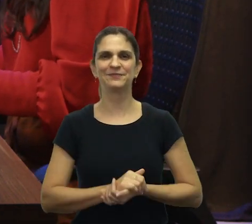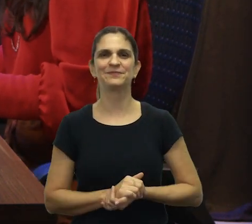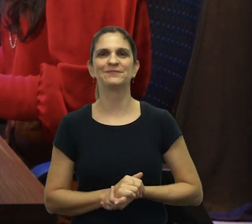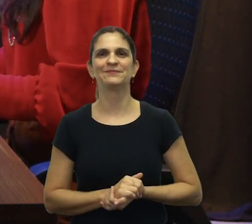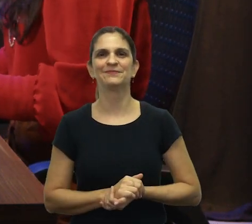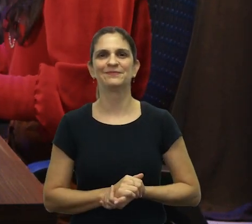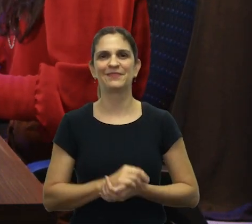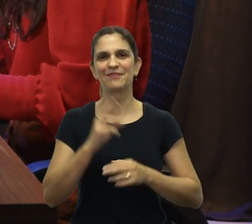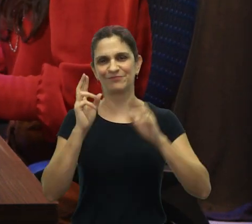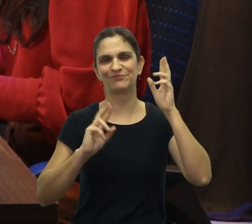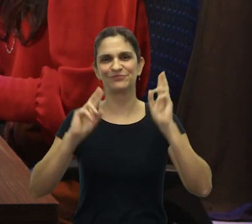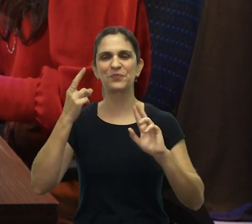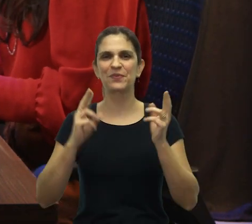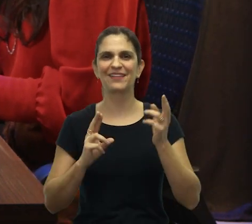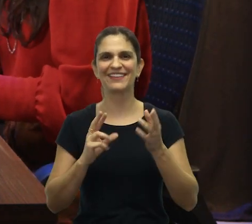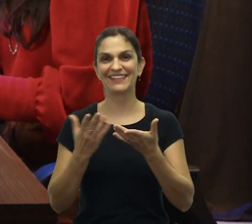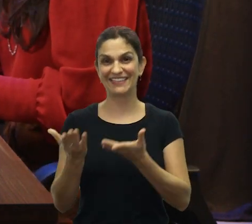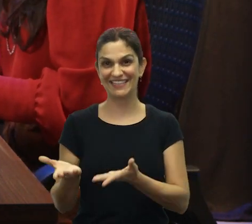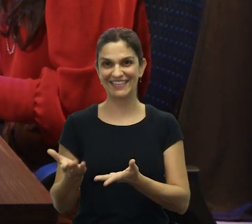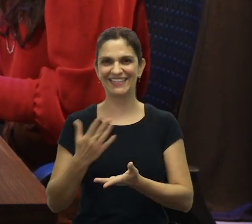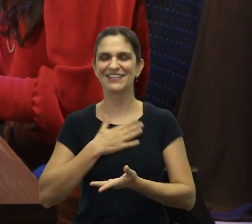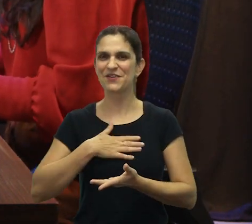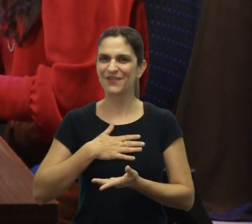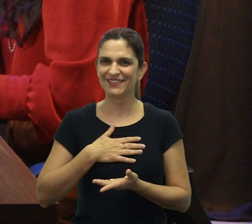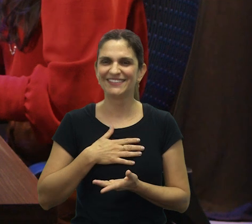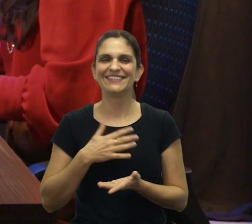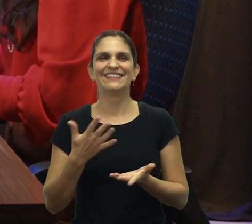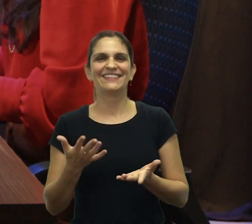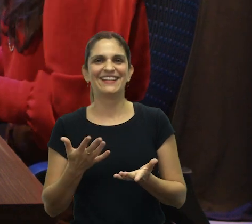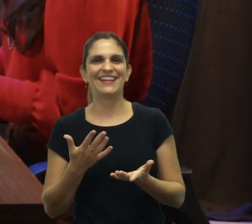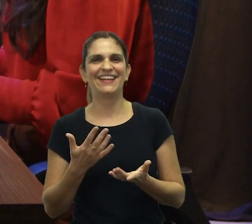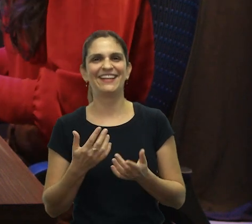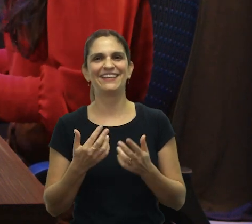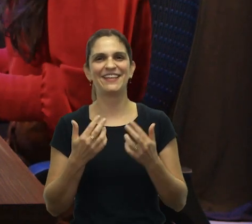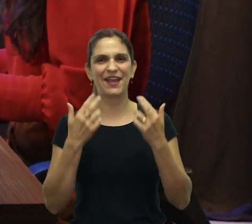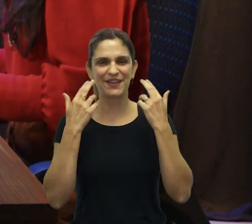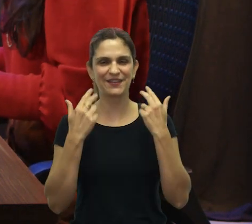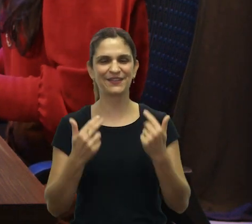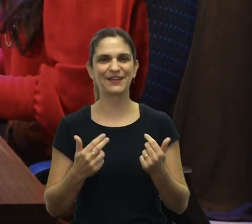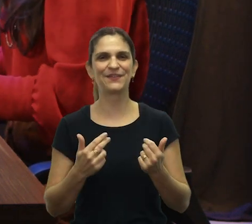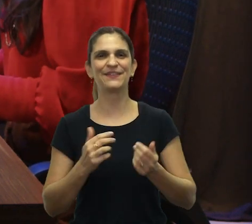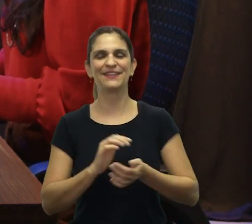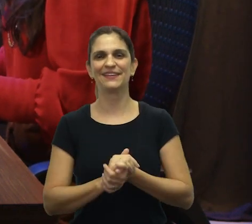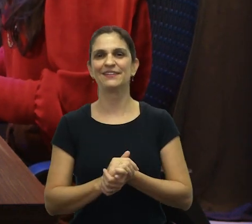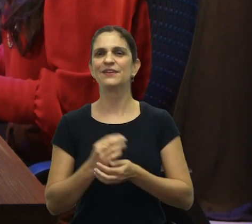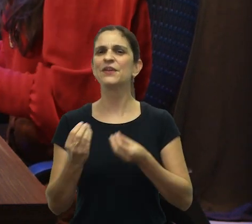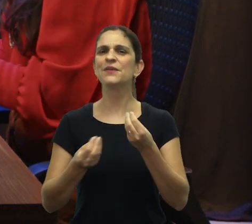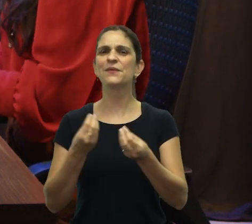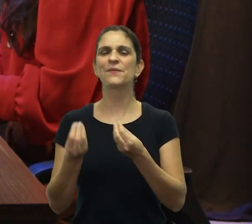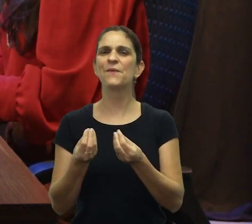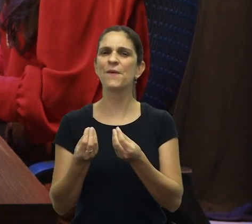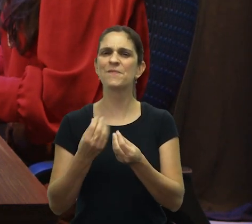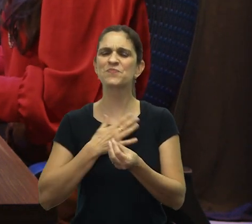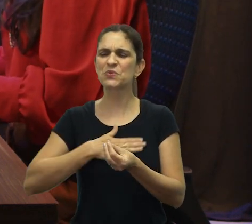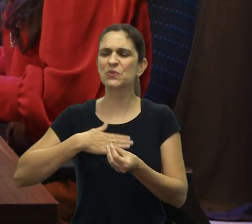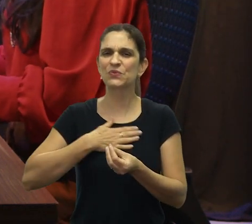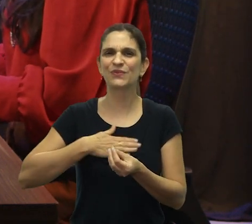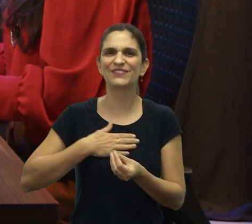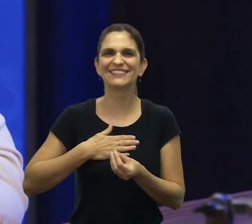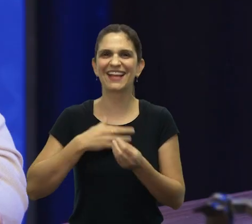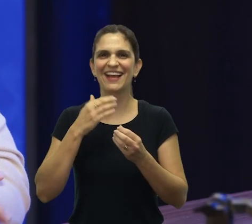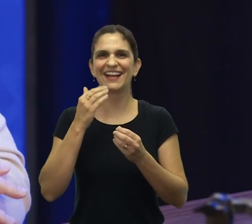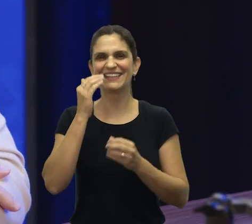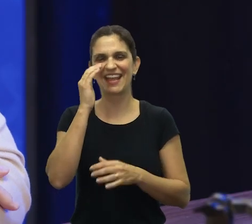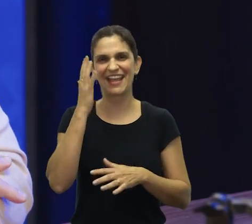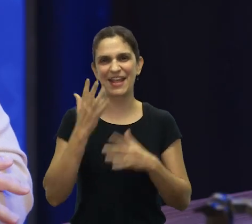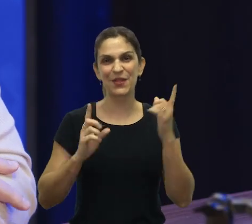viu, gente? De vez em quando, ele consegue dar um respiro. Como que essa paixão entrou na sua vida, doutor Vitor? Aí